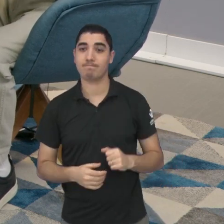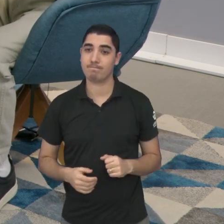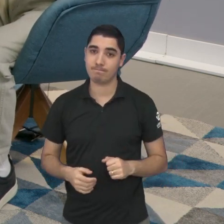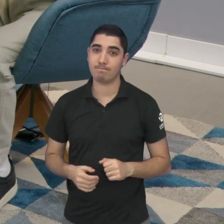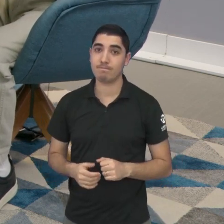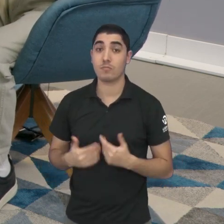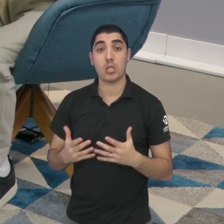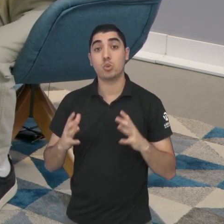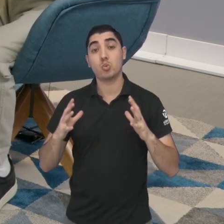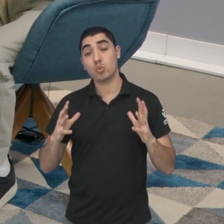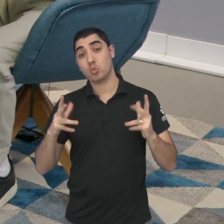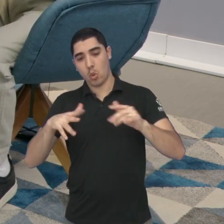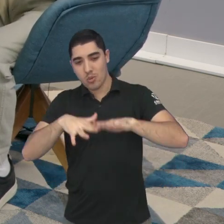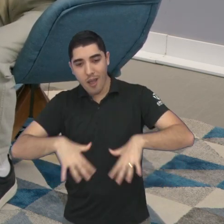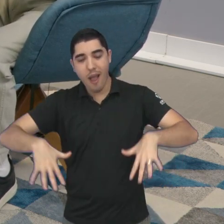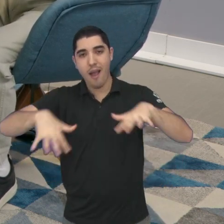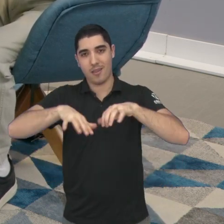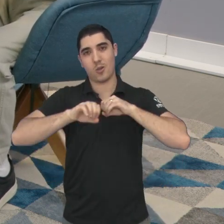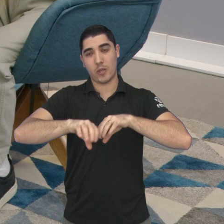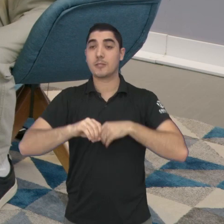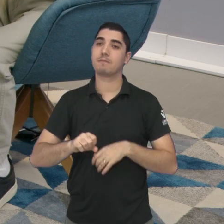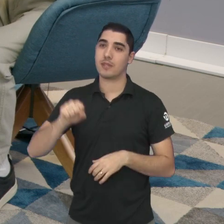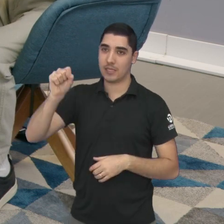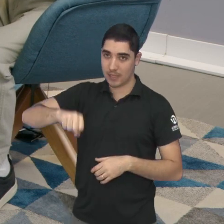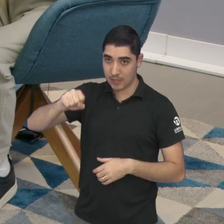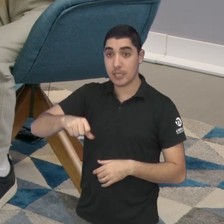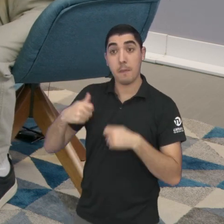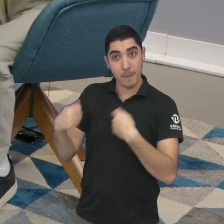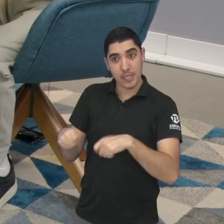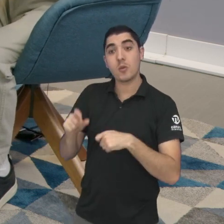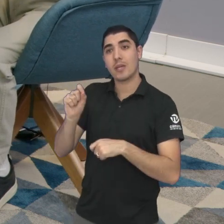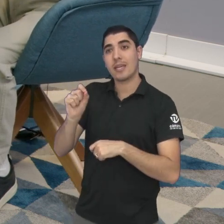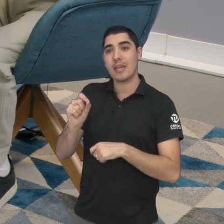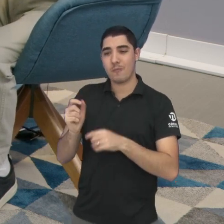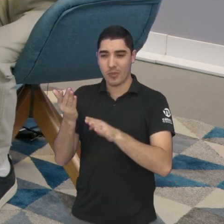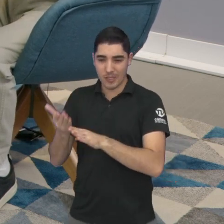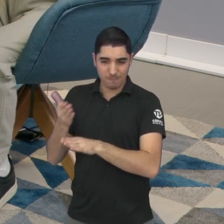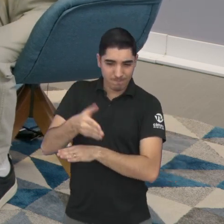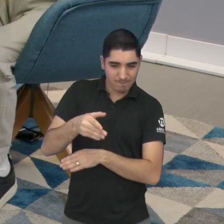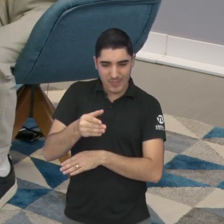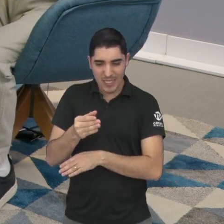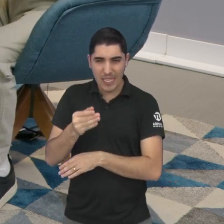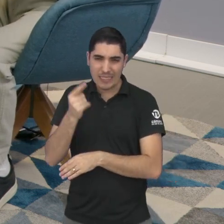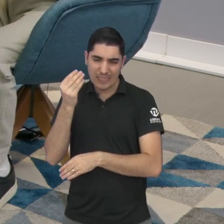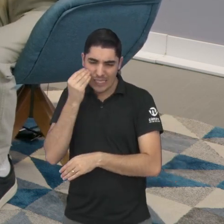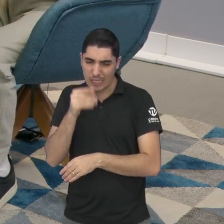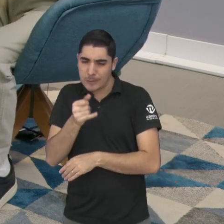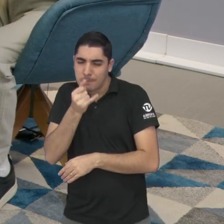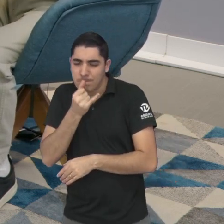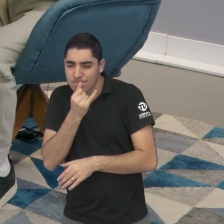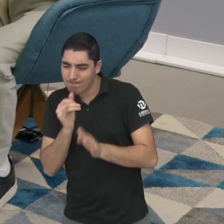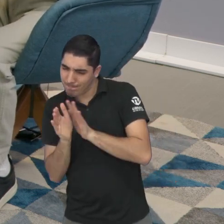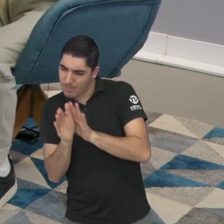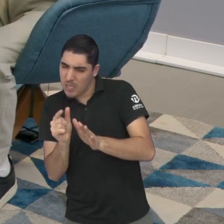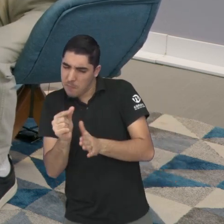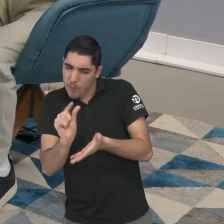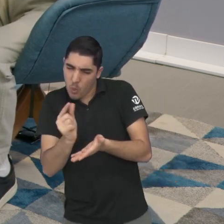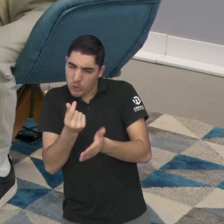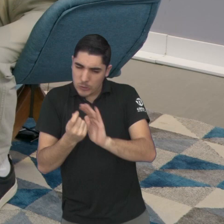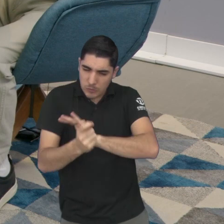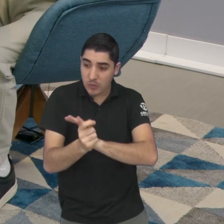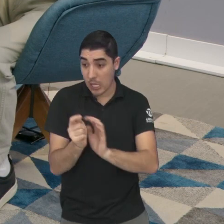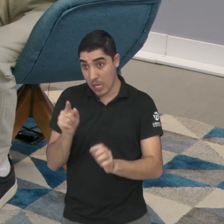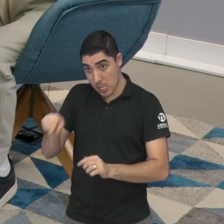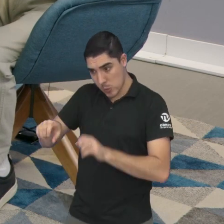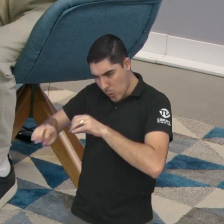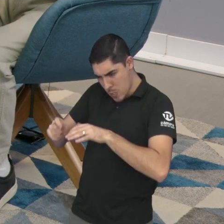Todo o sistema, né? Toda a rede. Exatamente. Tem que ser alguma coisa, mas assim, sacrifica algumas áreas e investe na educação. Daqui a 30